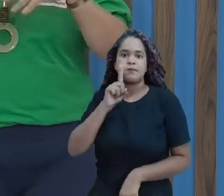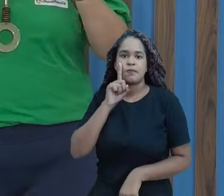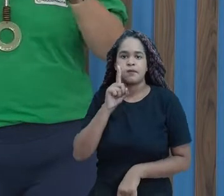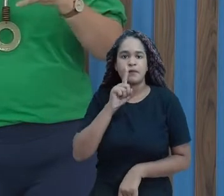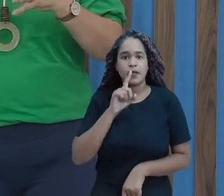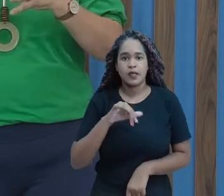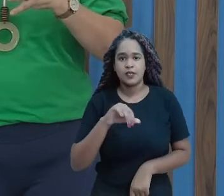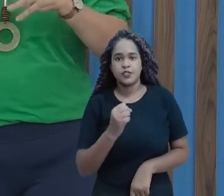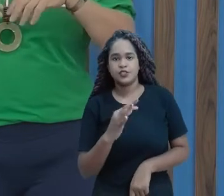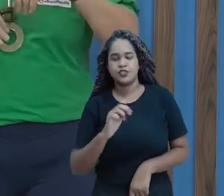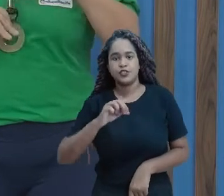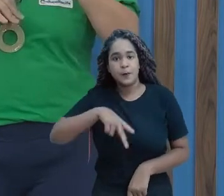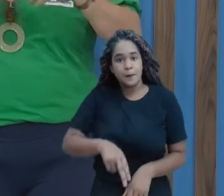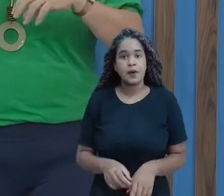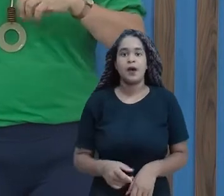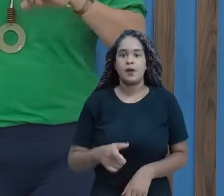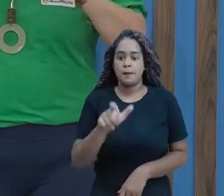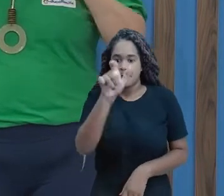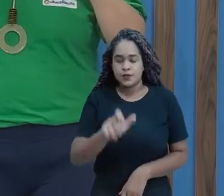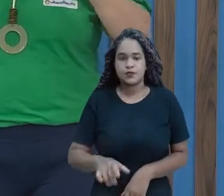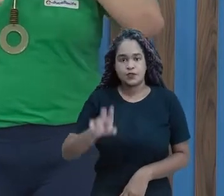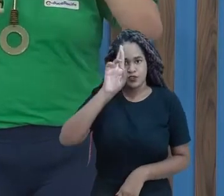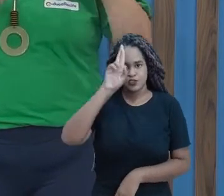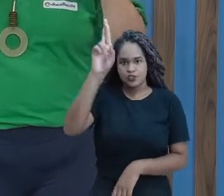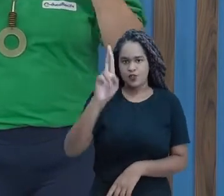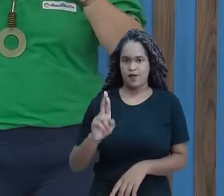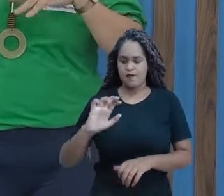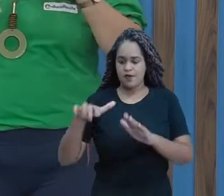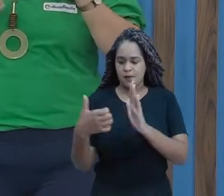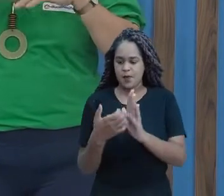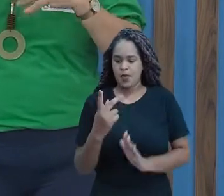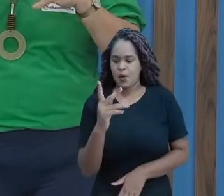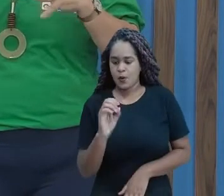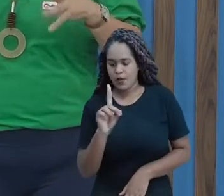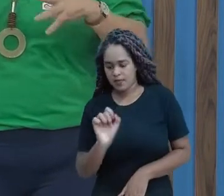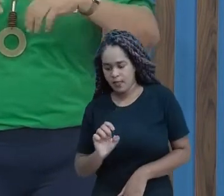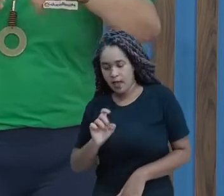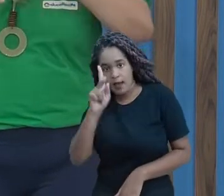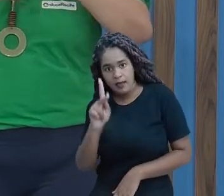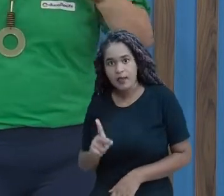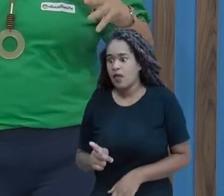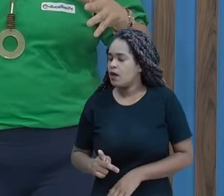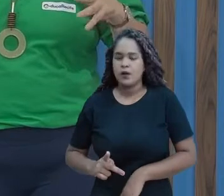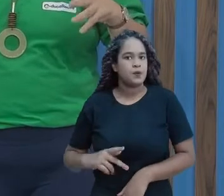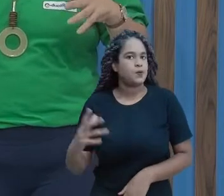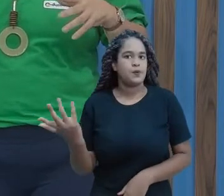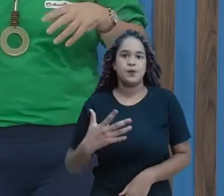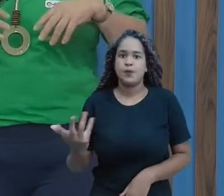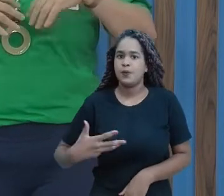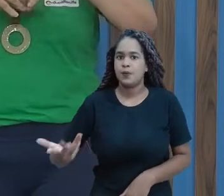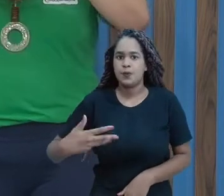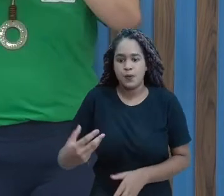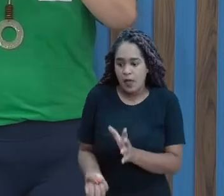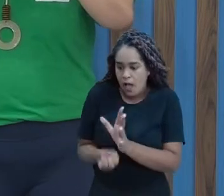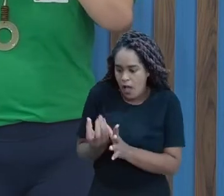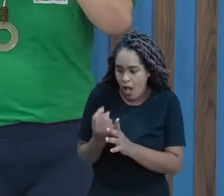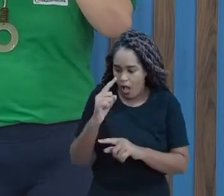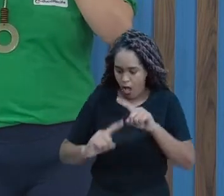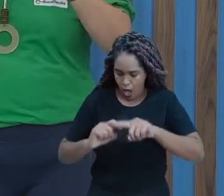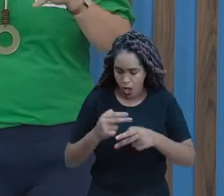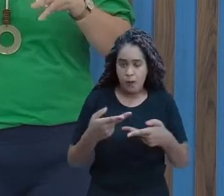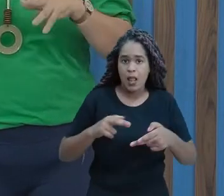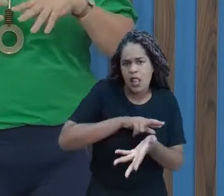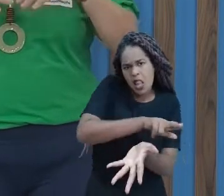né, que era o dono da Kodak, ele pesquisou, ele correu em produzir câmeras portáteis. Foi